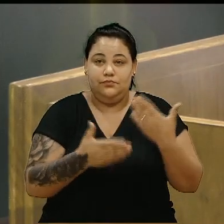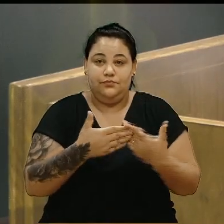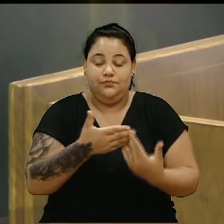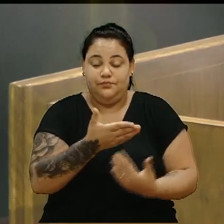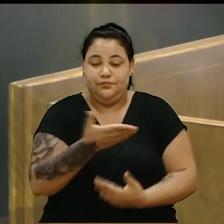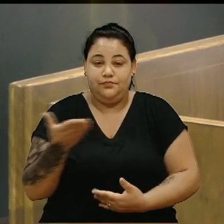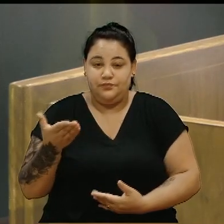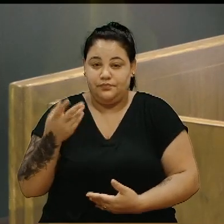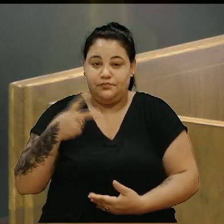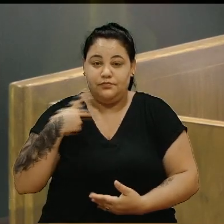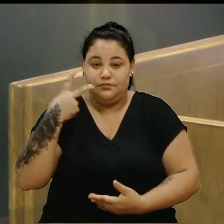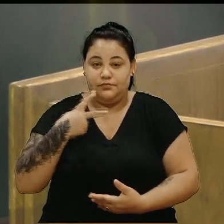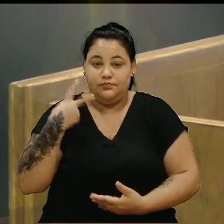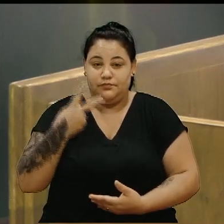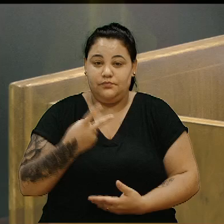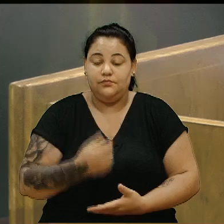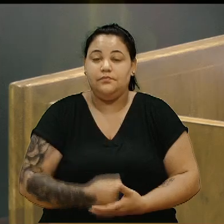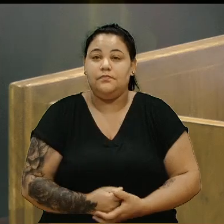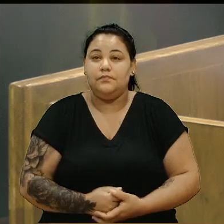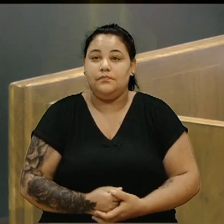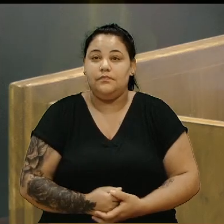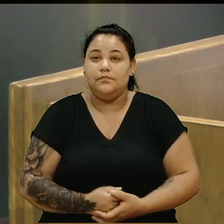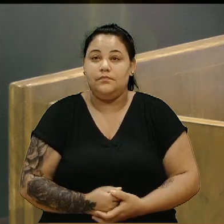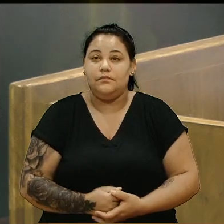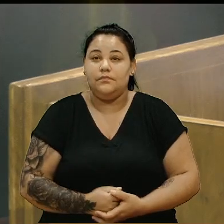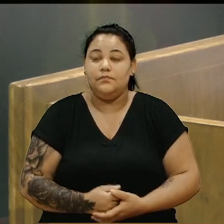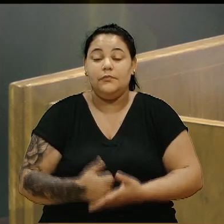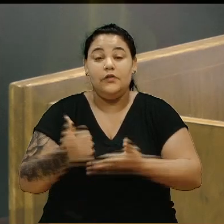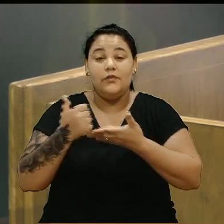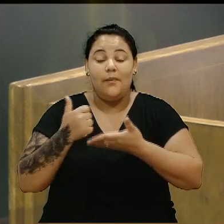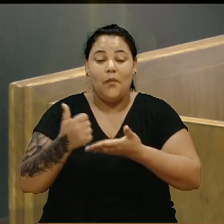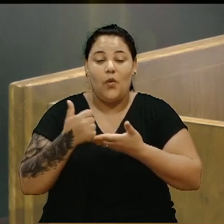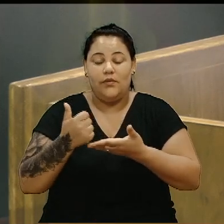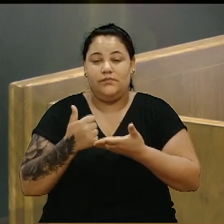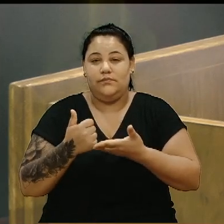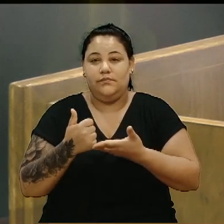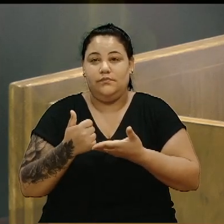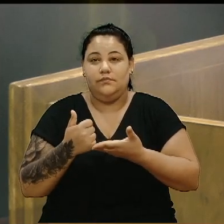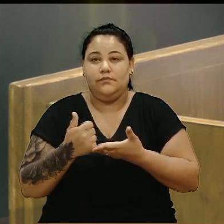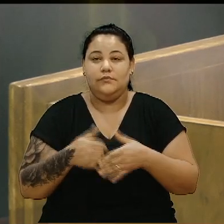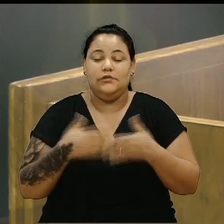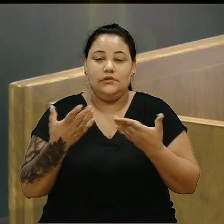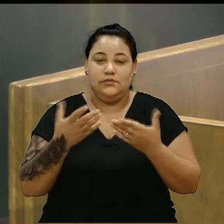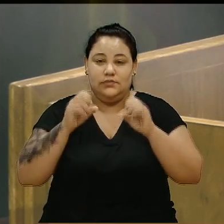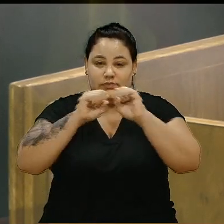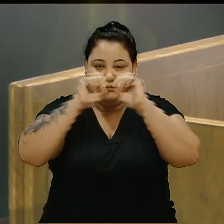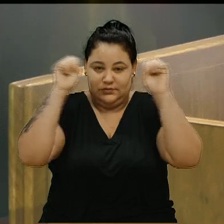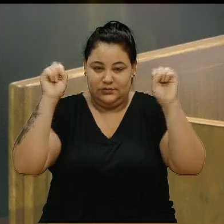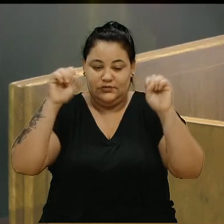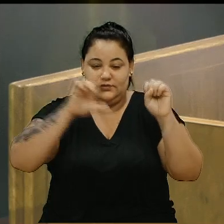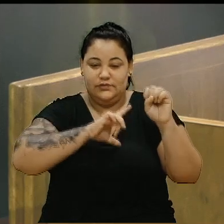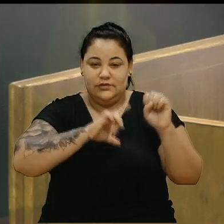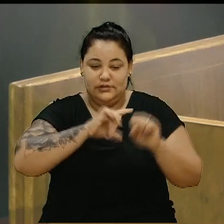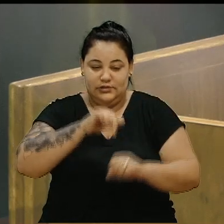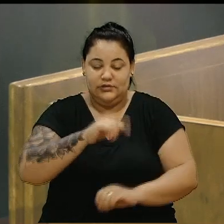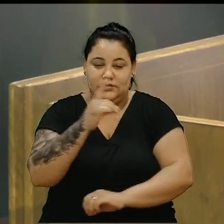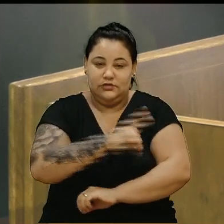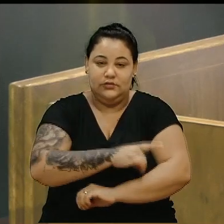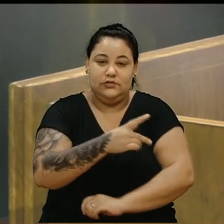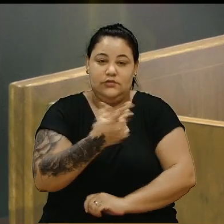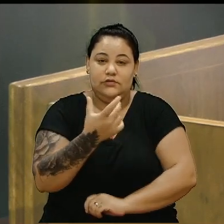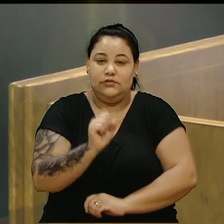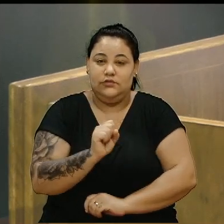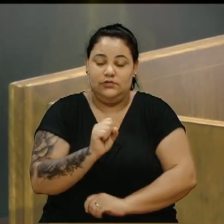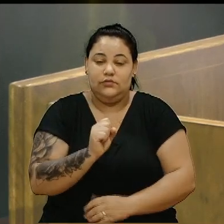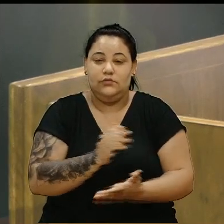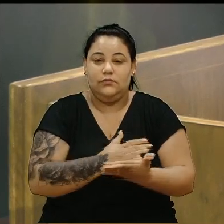vereadores, que nos apoiem nessa causa. Então, amanhã nós teremos aqui, dia 28, a partir das